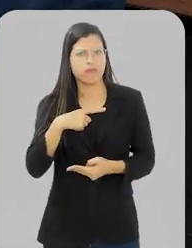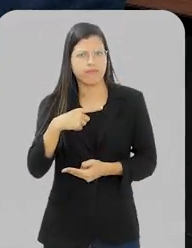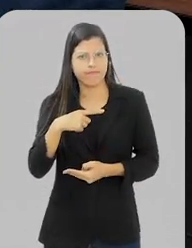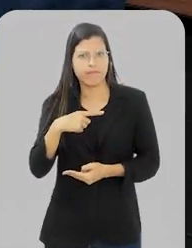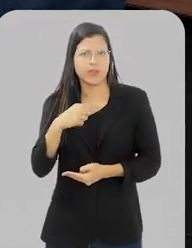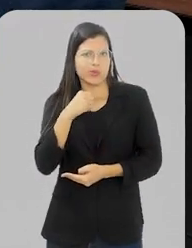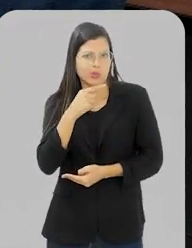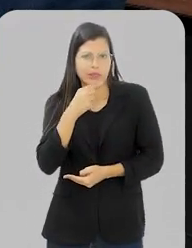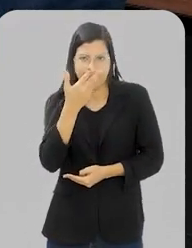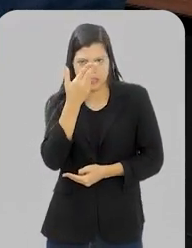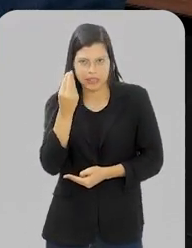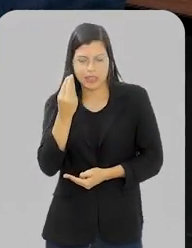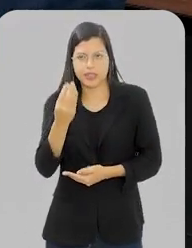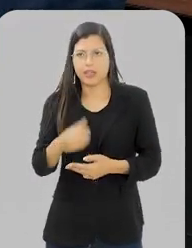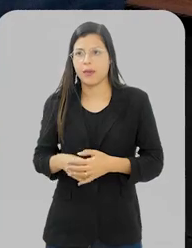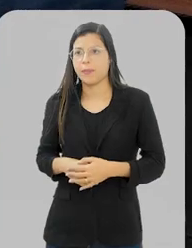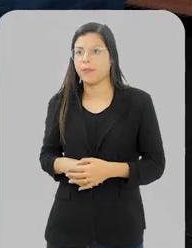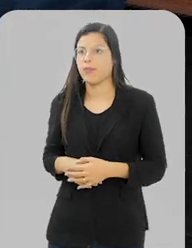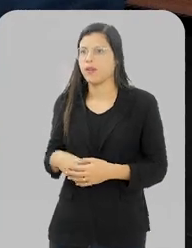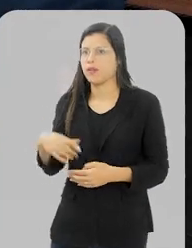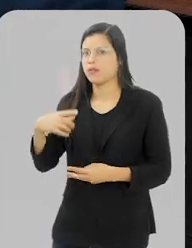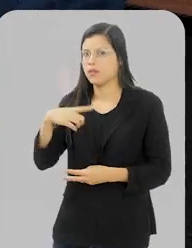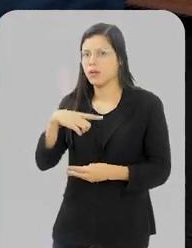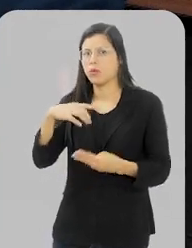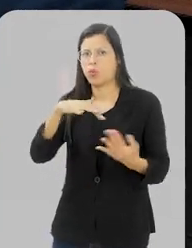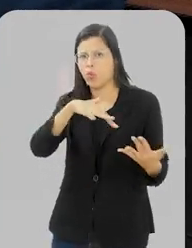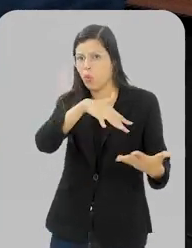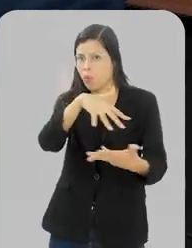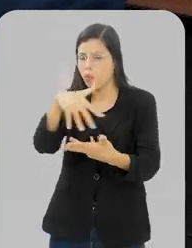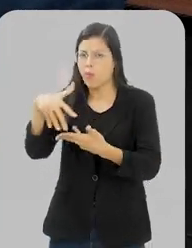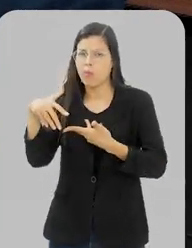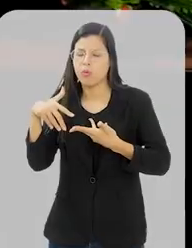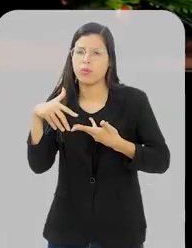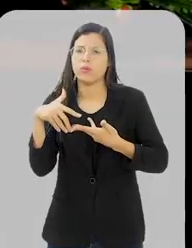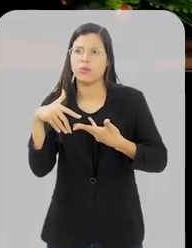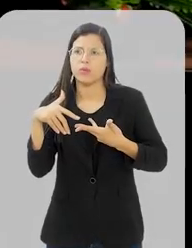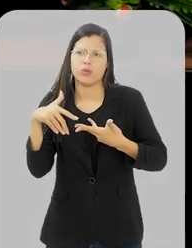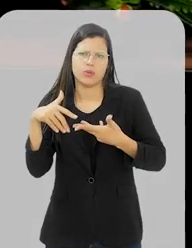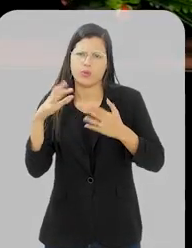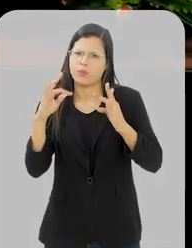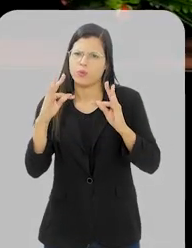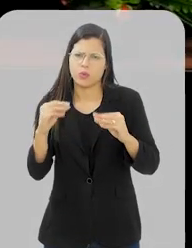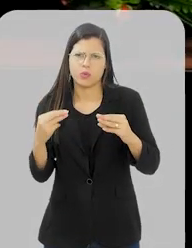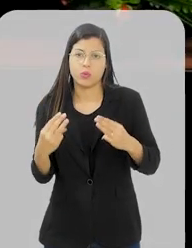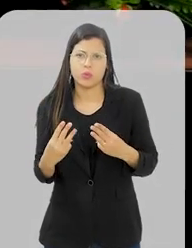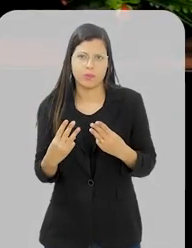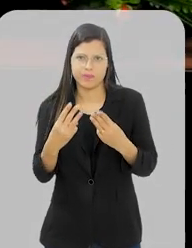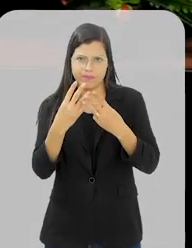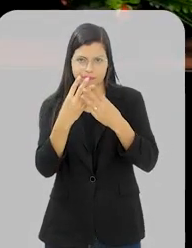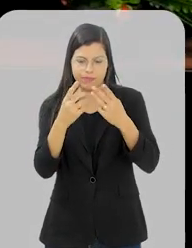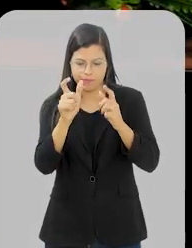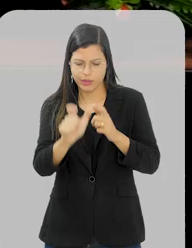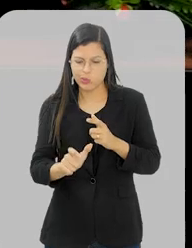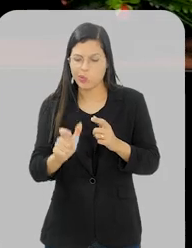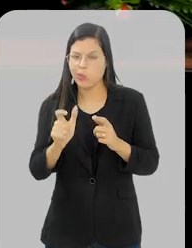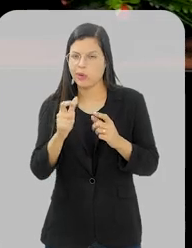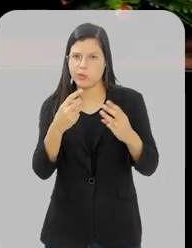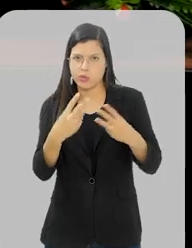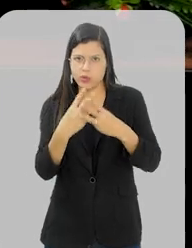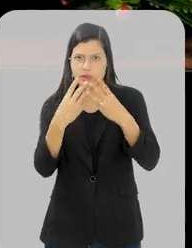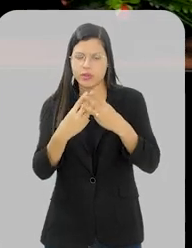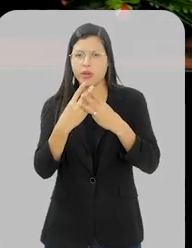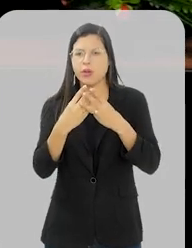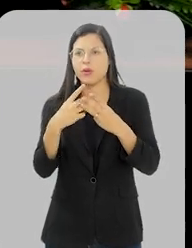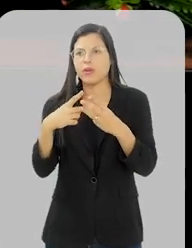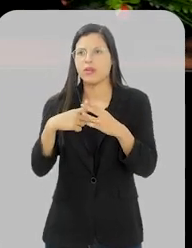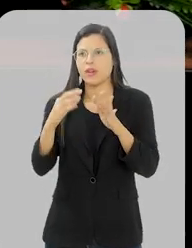esquece é nós temos e espalhados pelo mundo como toda todo todo todo judeu né Tem sempre parentes espalhado pelo